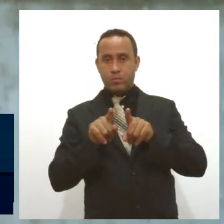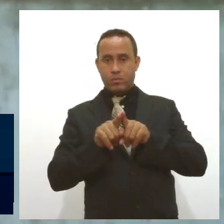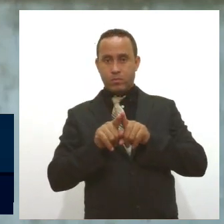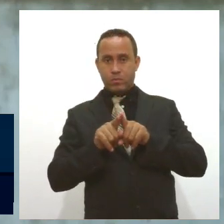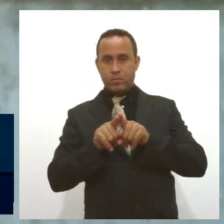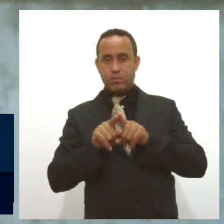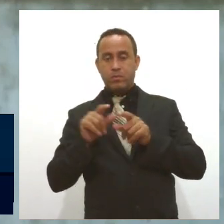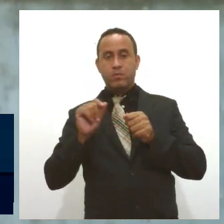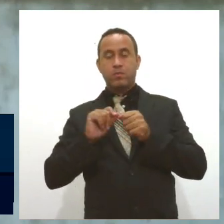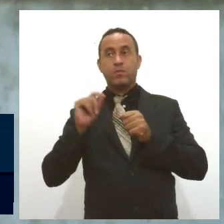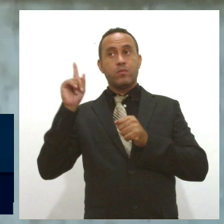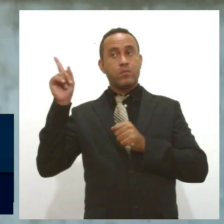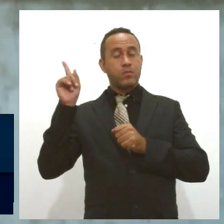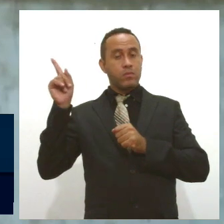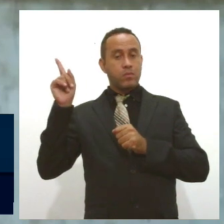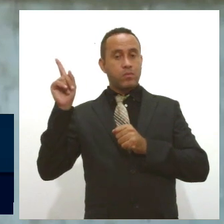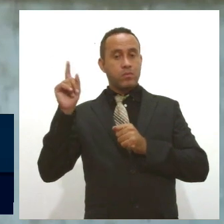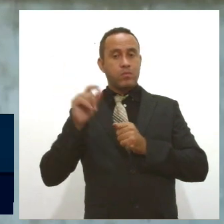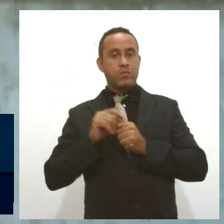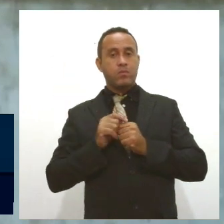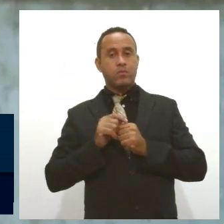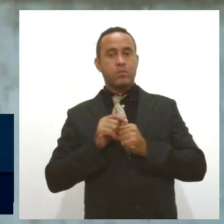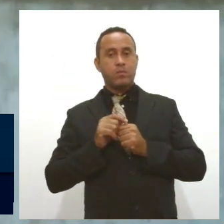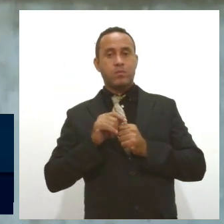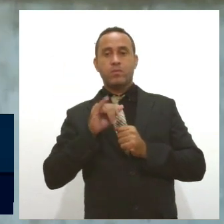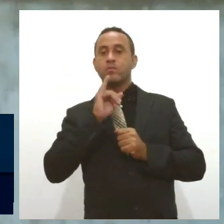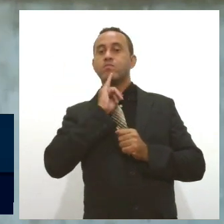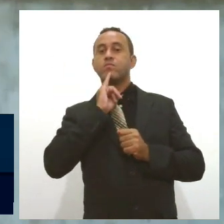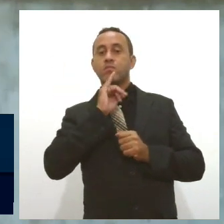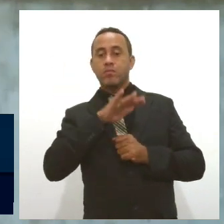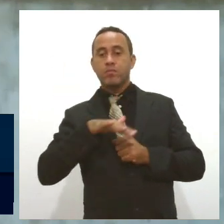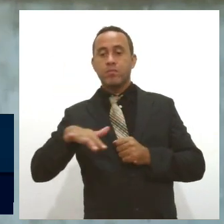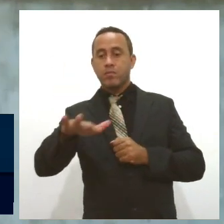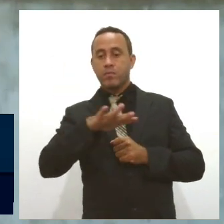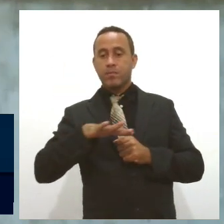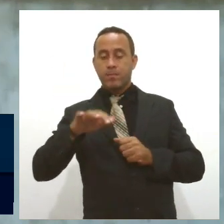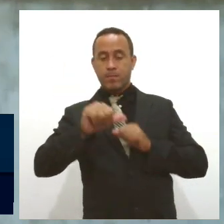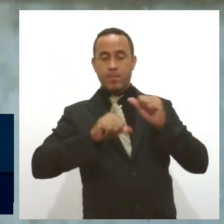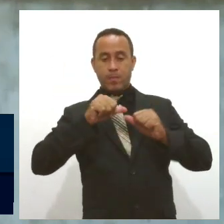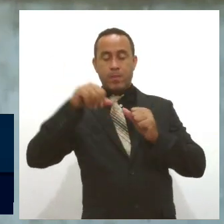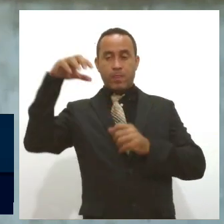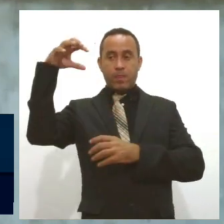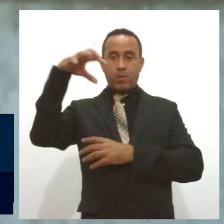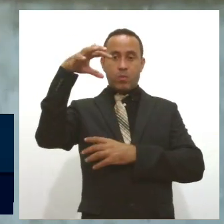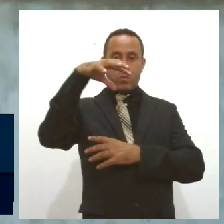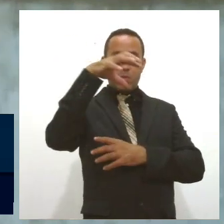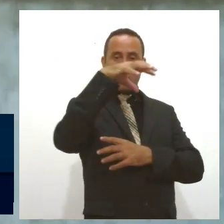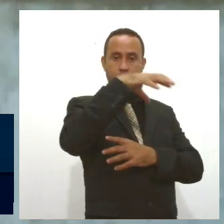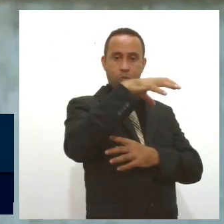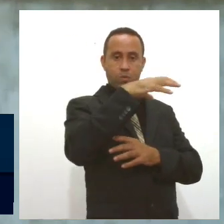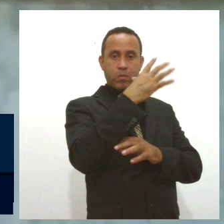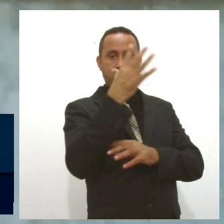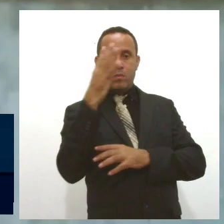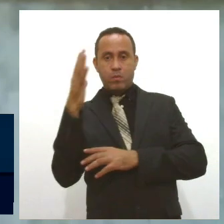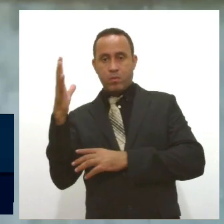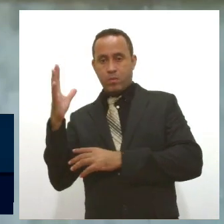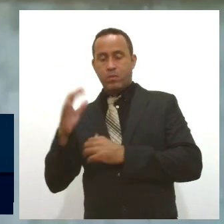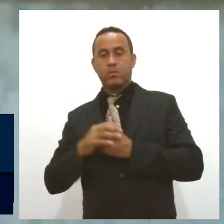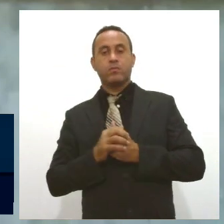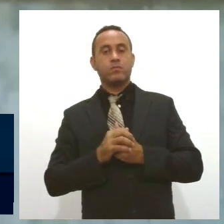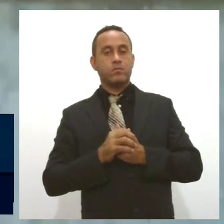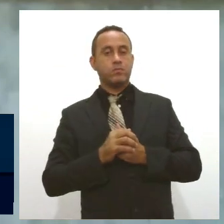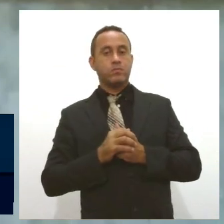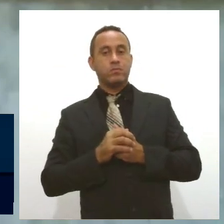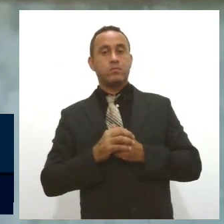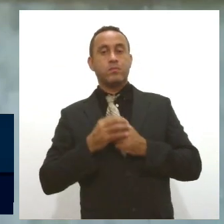foi feito ali, principalmente nos prêmios irrigados da região Itabaiana, na transformação da irrigação por aspersão por irrigação localizada. E aí